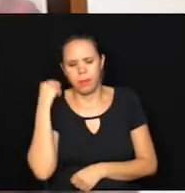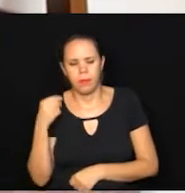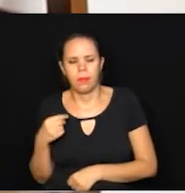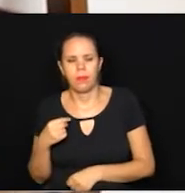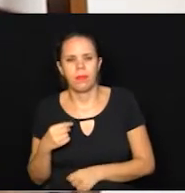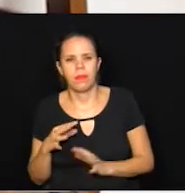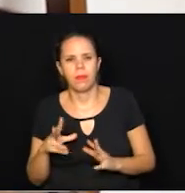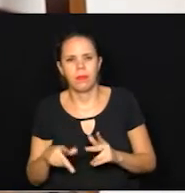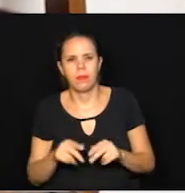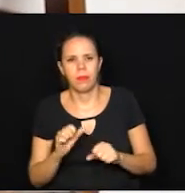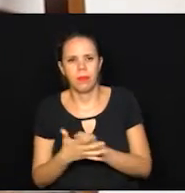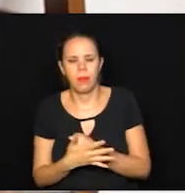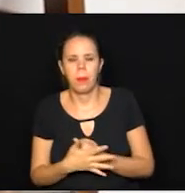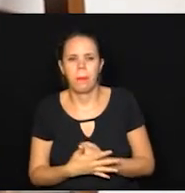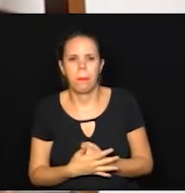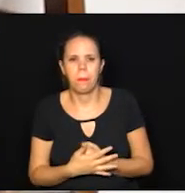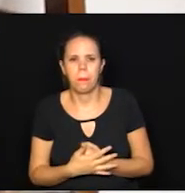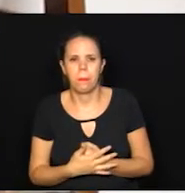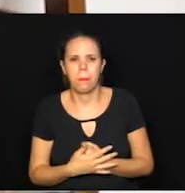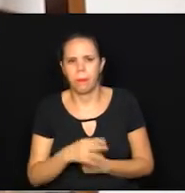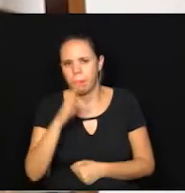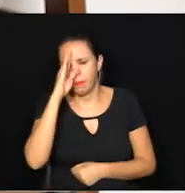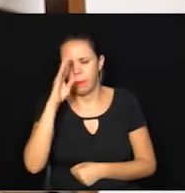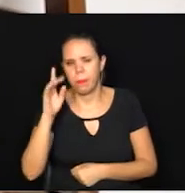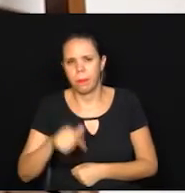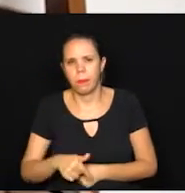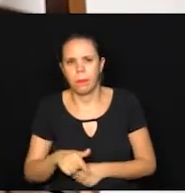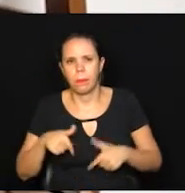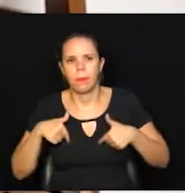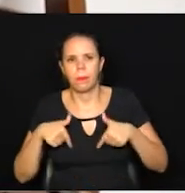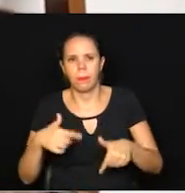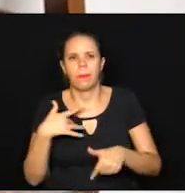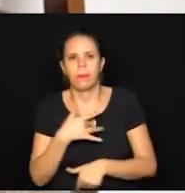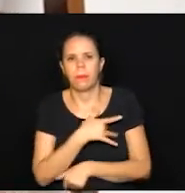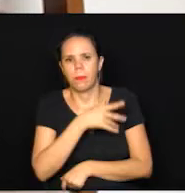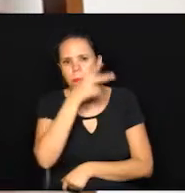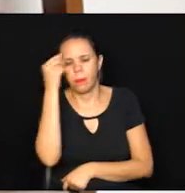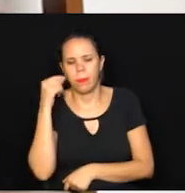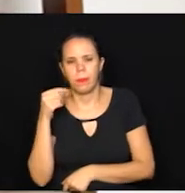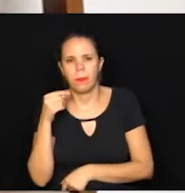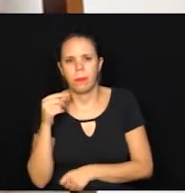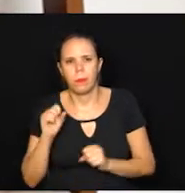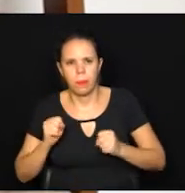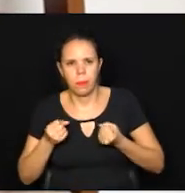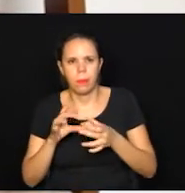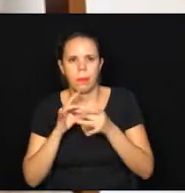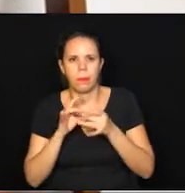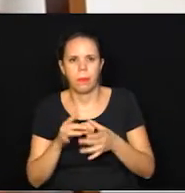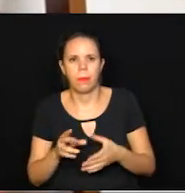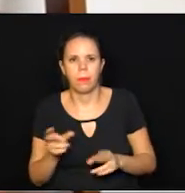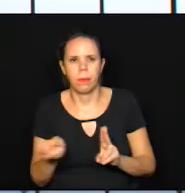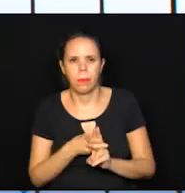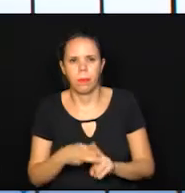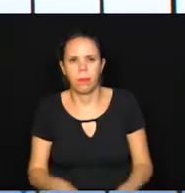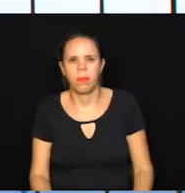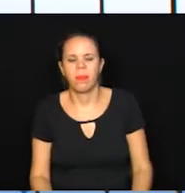sanitária, da pandemia, a nossa prioridade é a atuação na saúde pública e no fortalecimento do SUS.